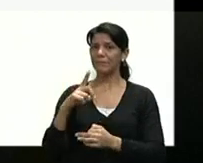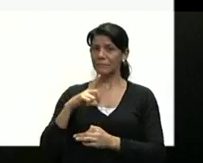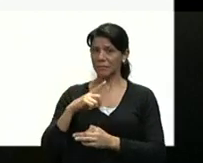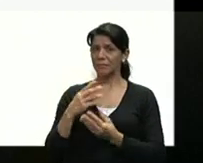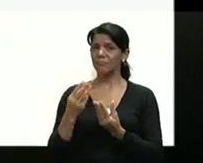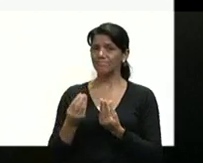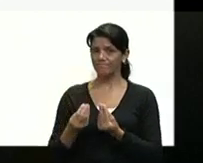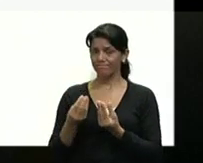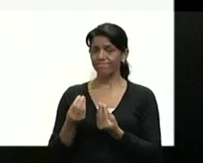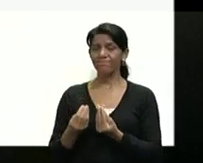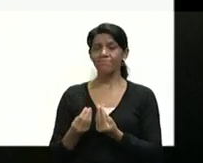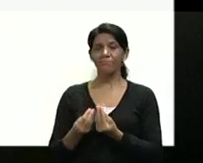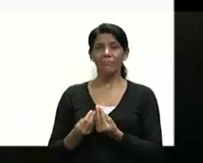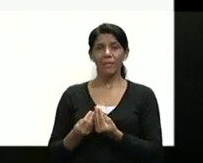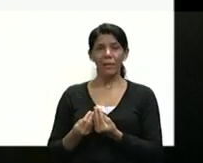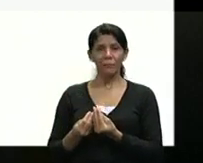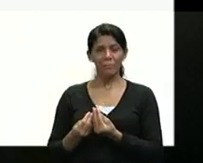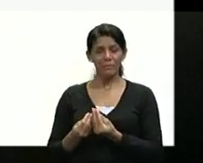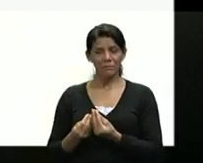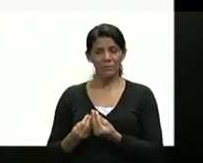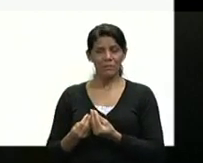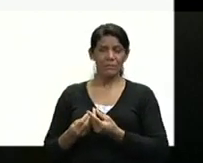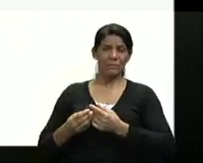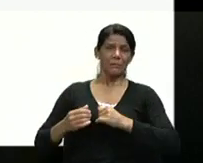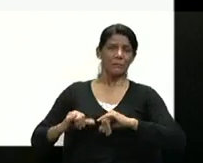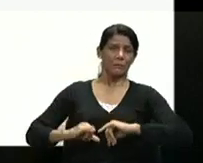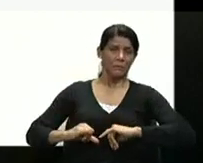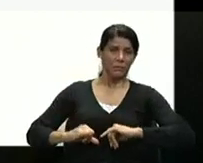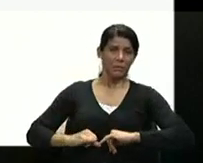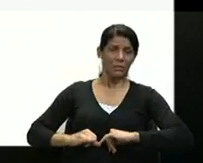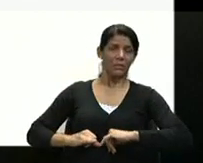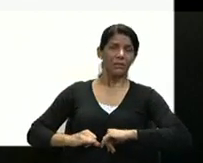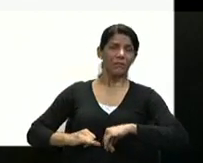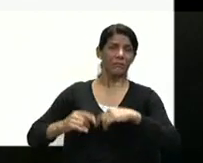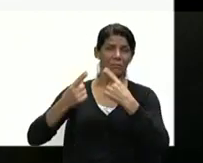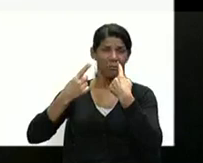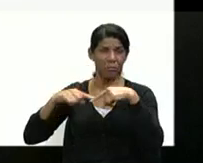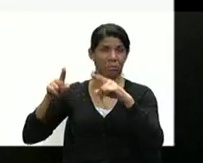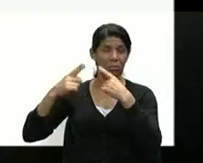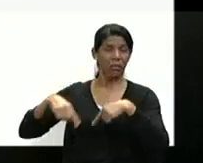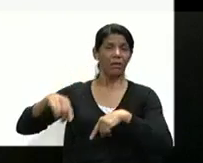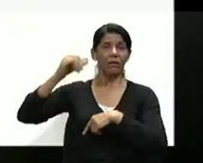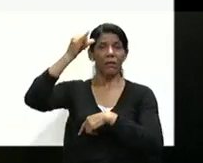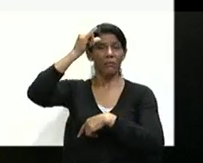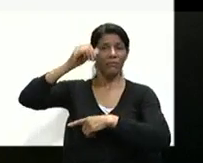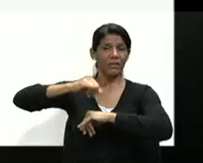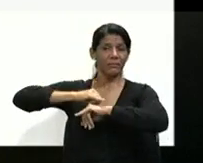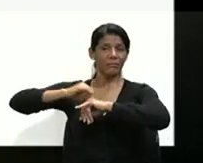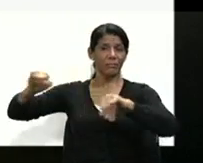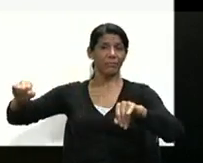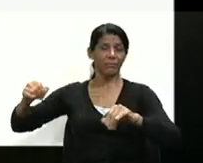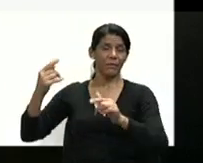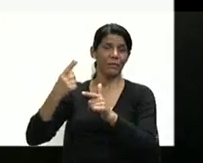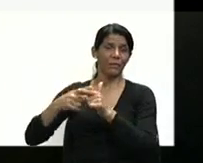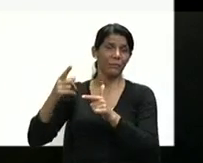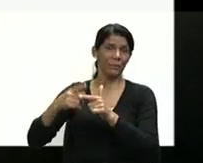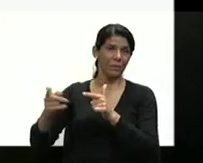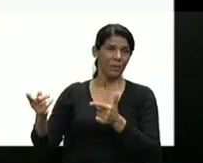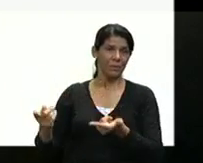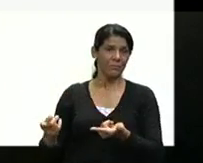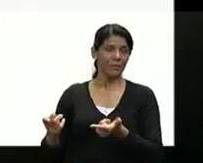casos onde quem sofre a violência evita a notificação para que não haja problema com o seu